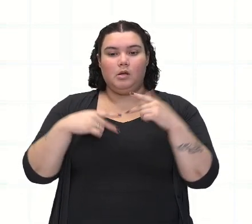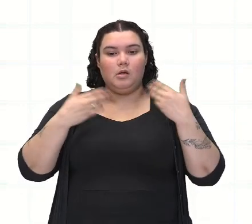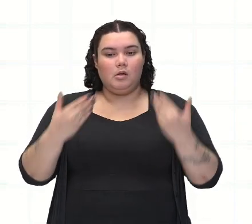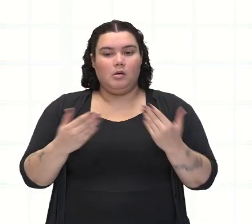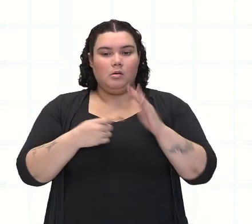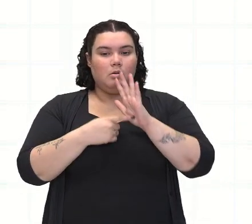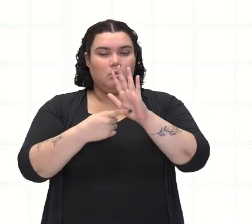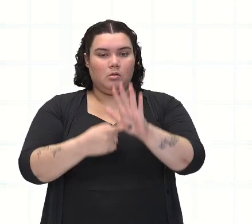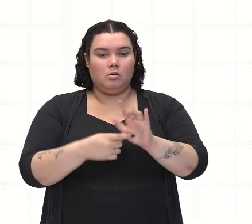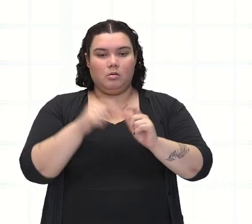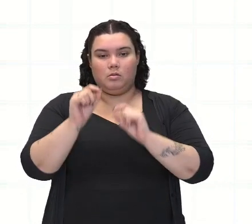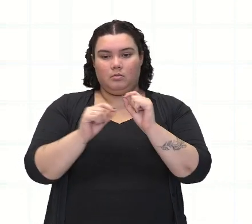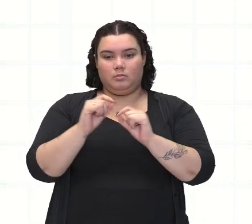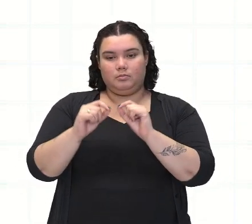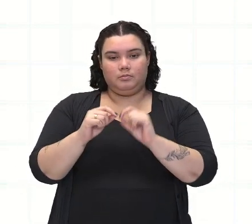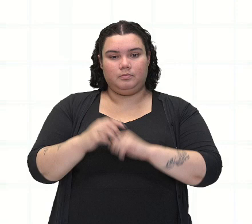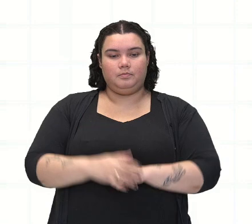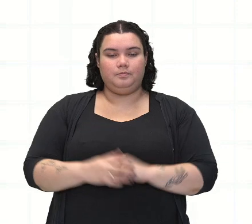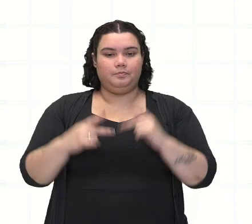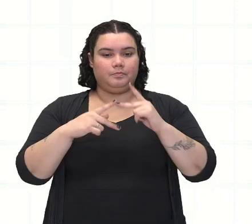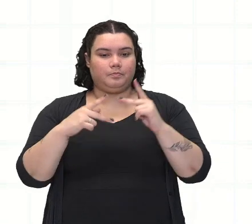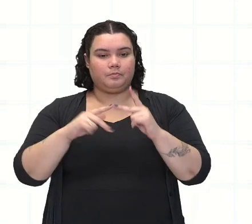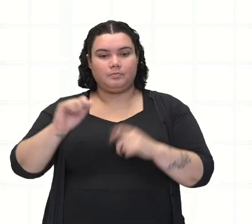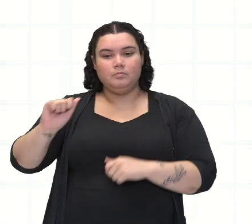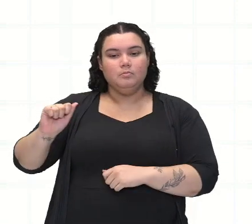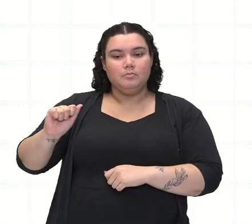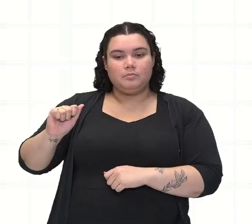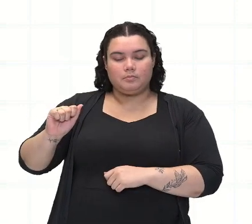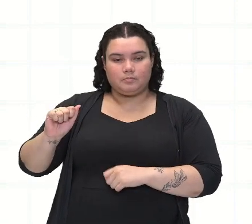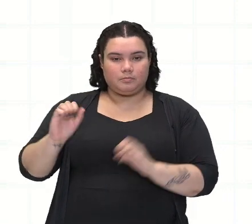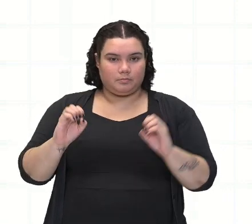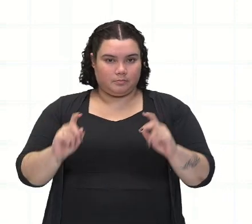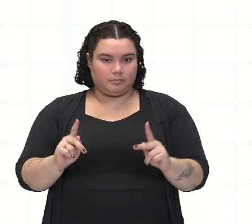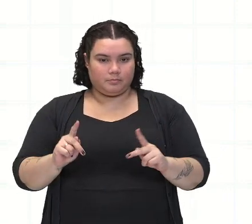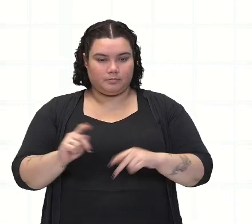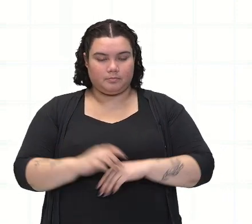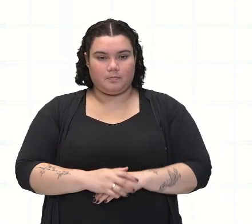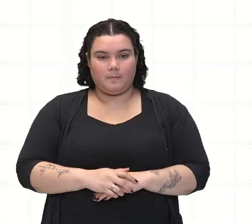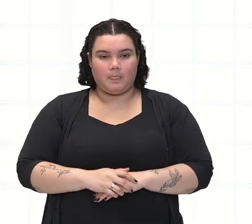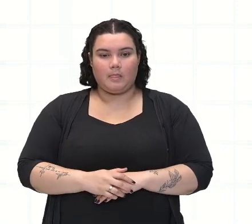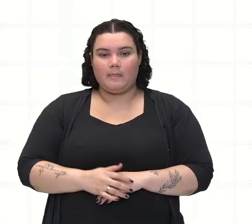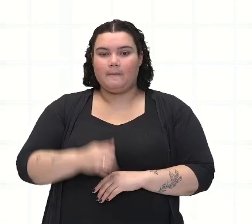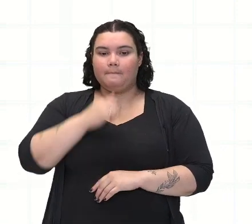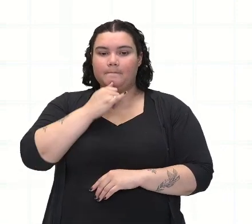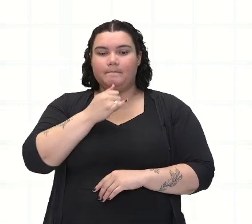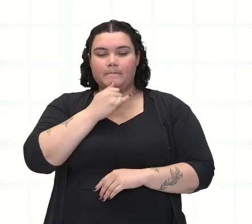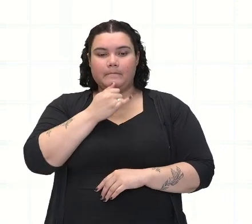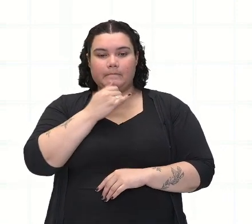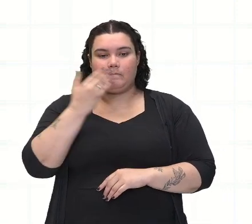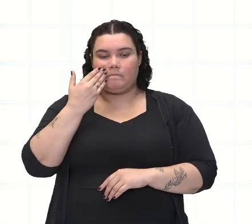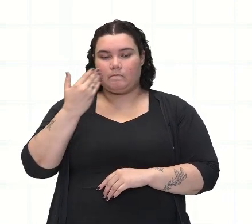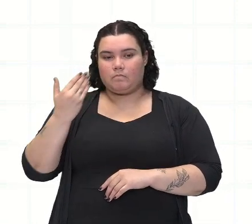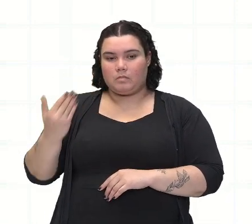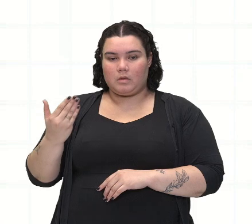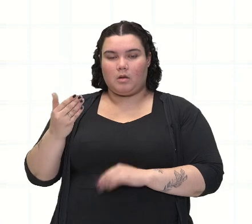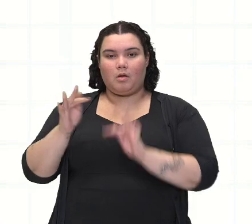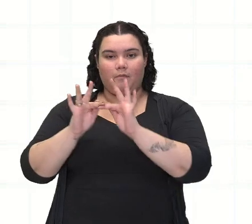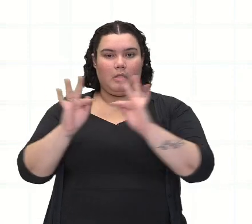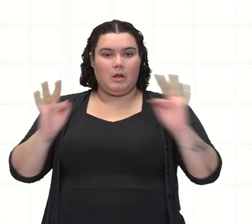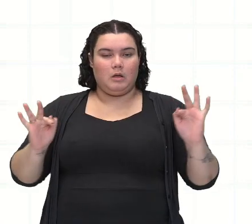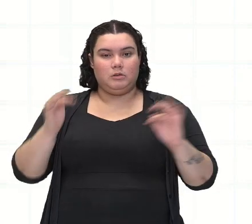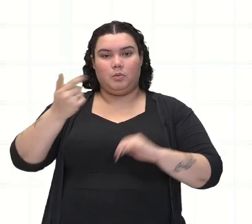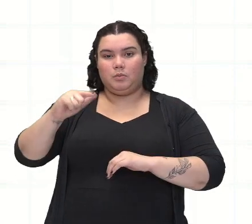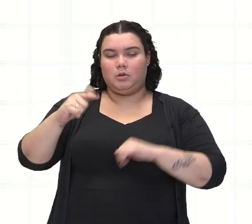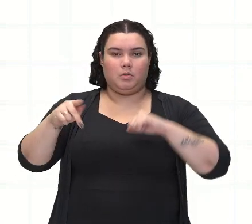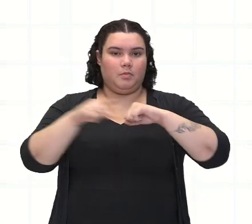vai destacar a preposição a, tá? Vamos ver primeiro o exemplo sem o pronome,